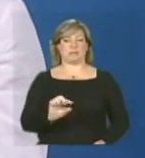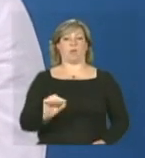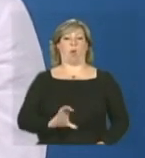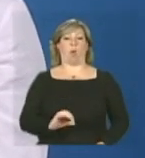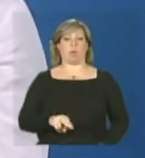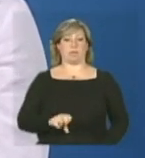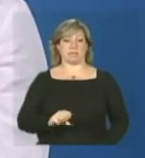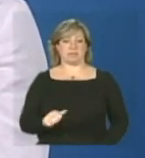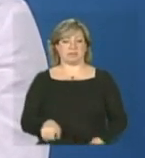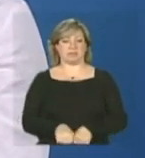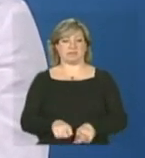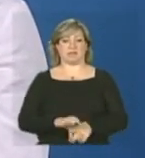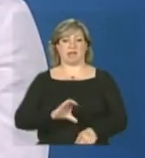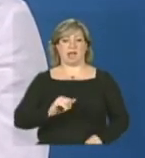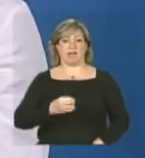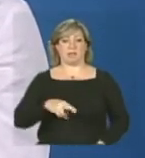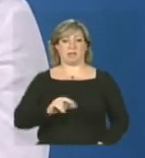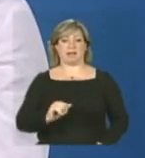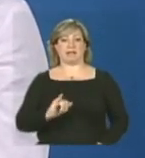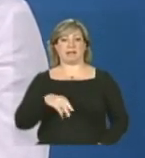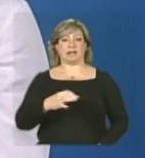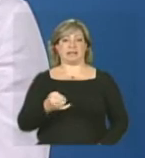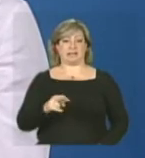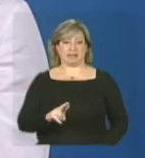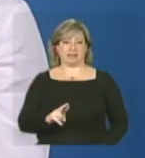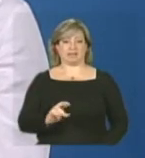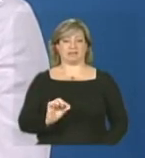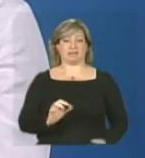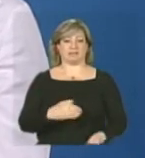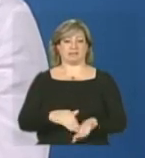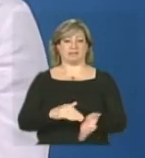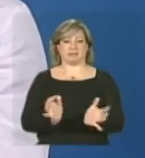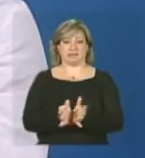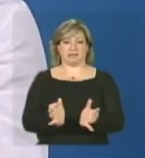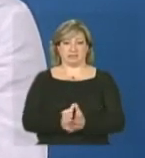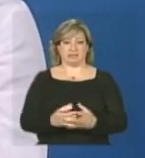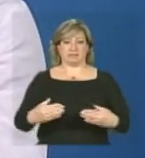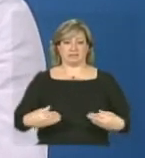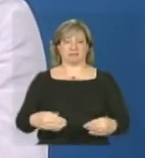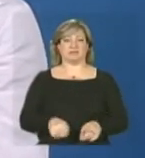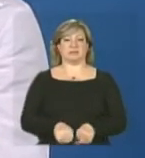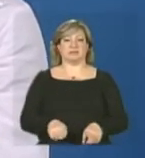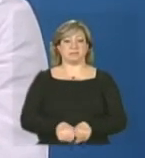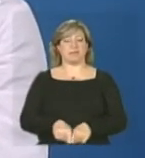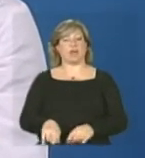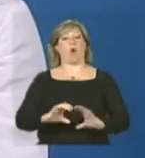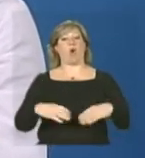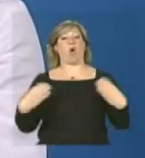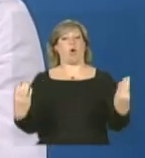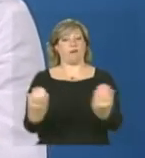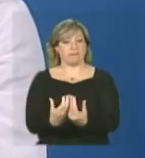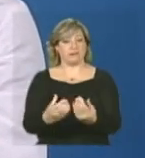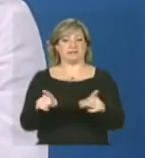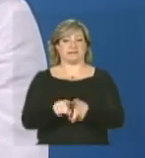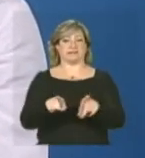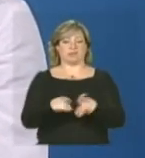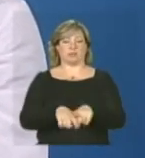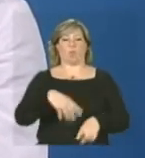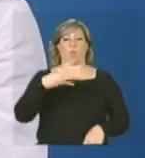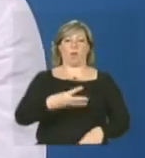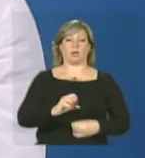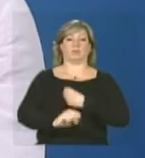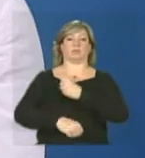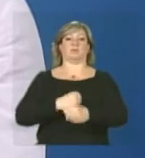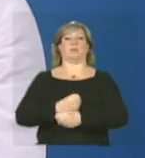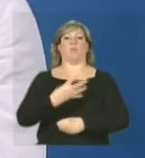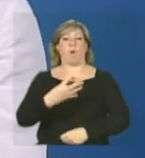Conceia, a Câmara Intersecretarial e a própria conferência, que precisa ser realizada de 4 em 4 anos. Enfim, tem